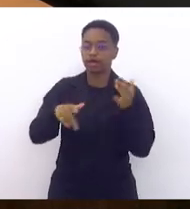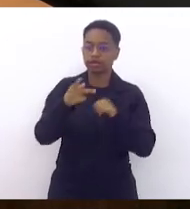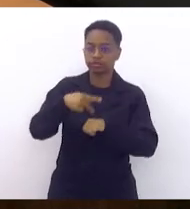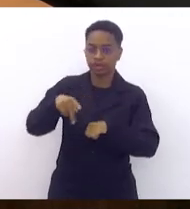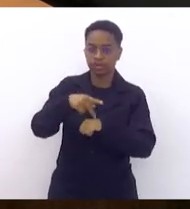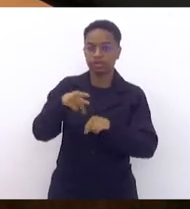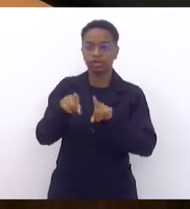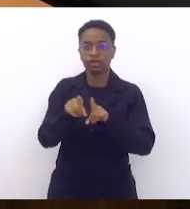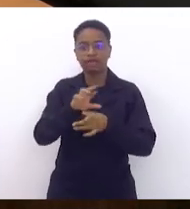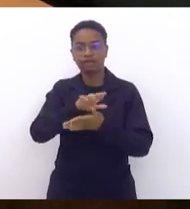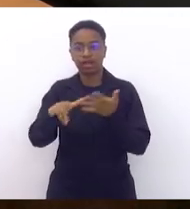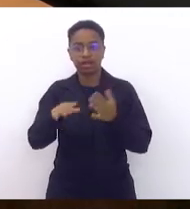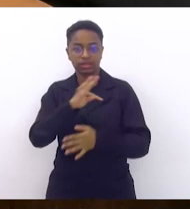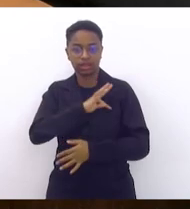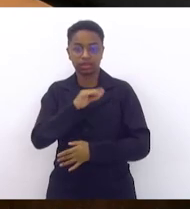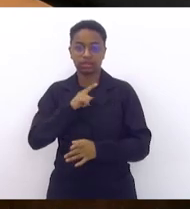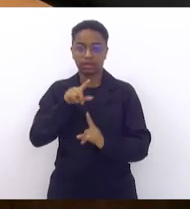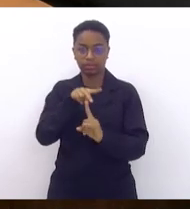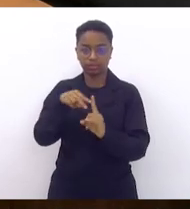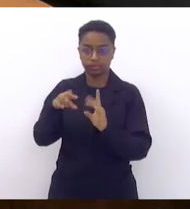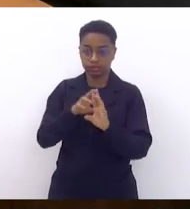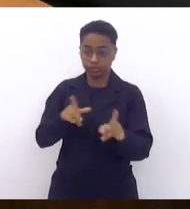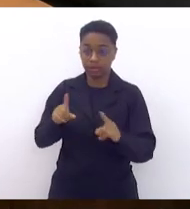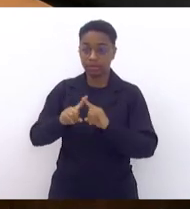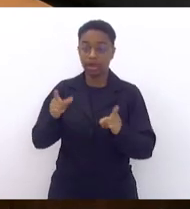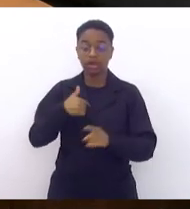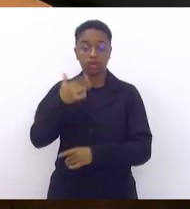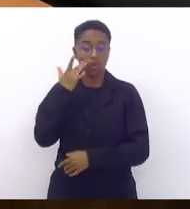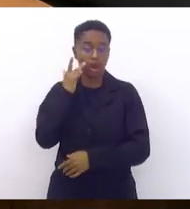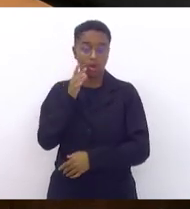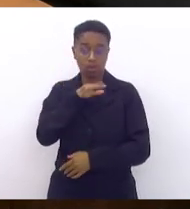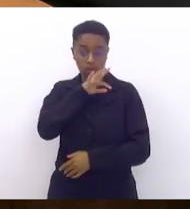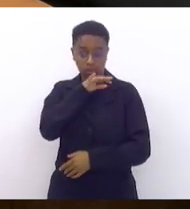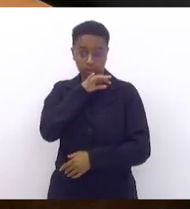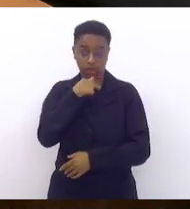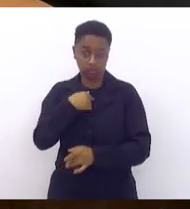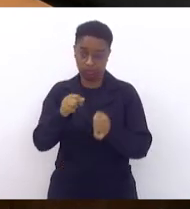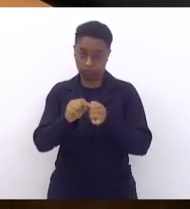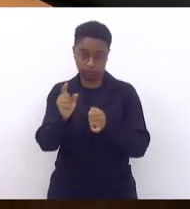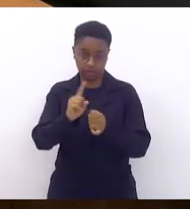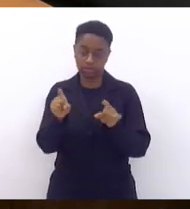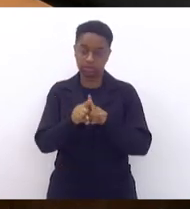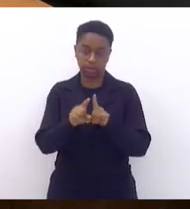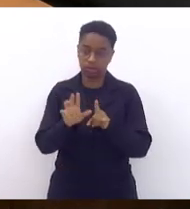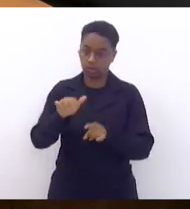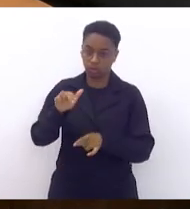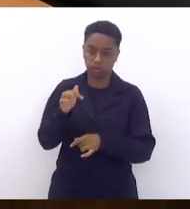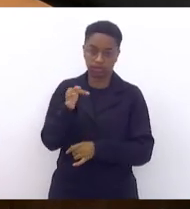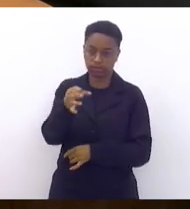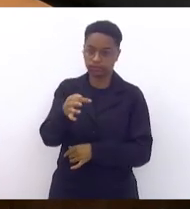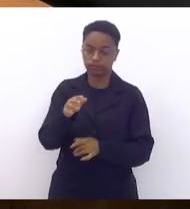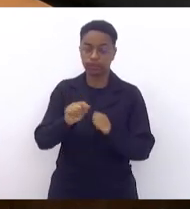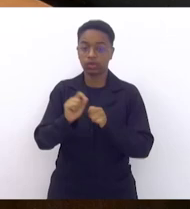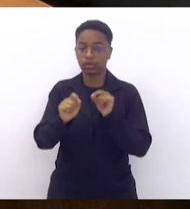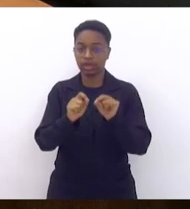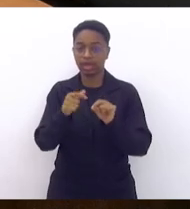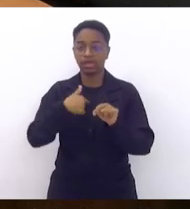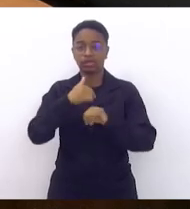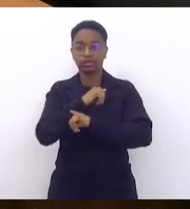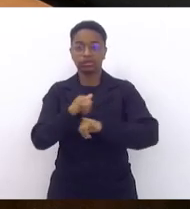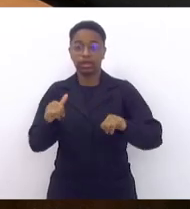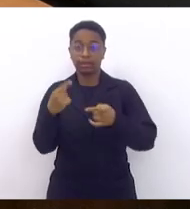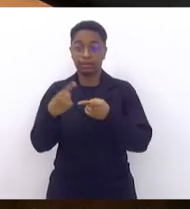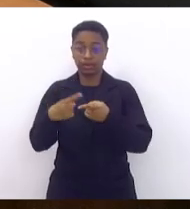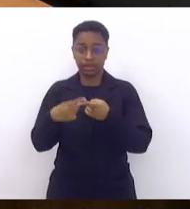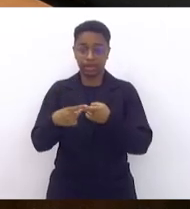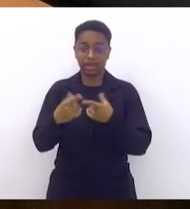técnicos têm visão diferente. O que eu acho ruim, não faço isso e não farei jamais, é dizer, porque alguém quer